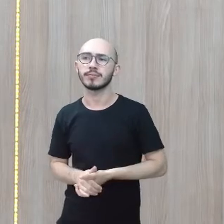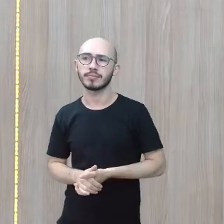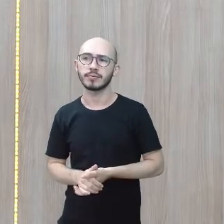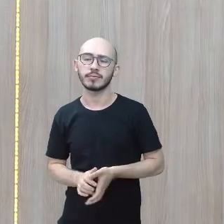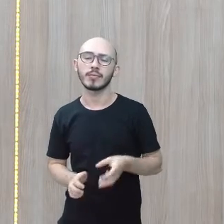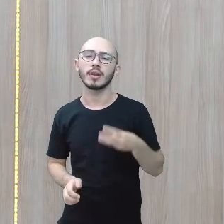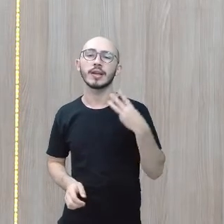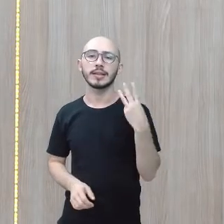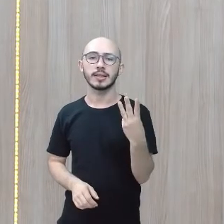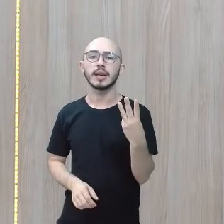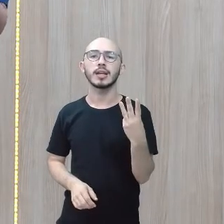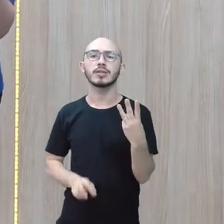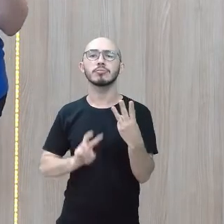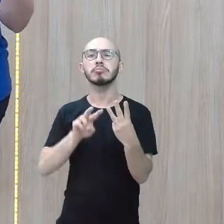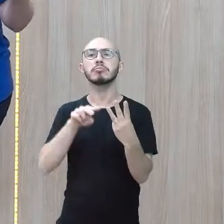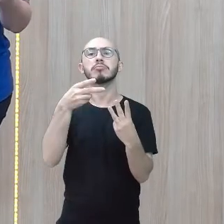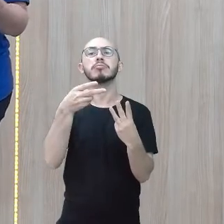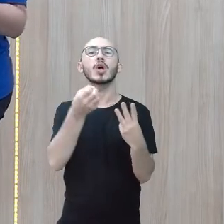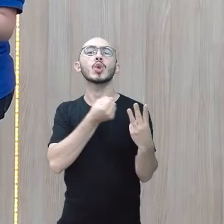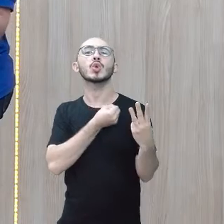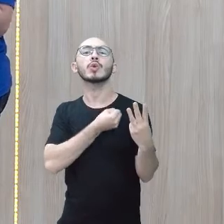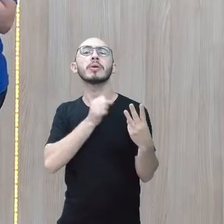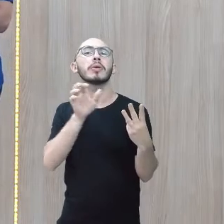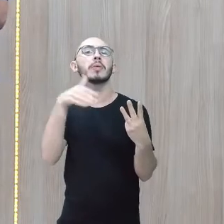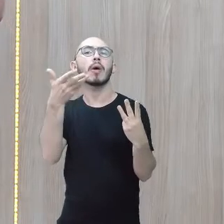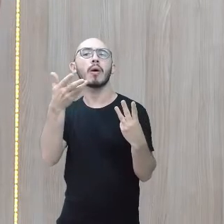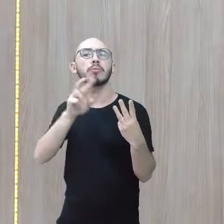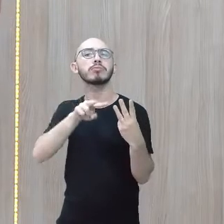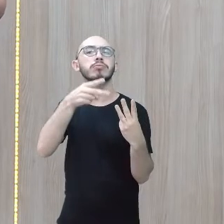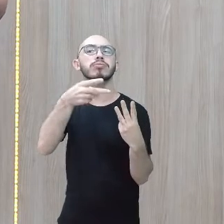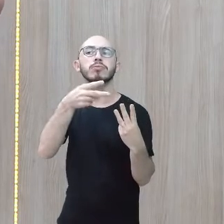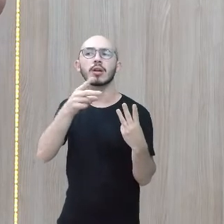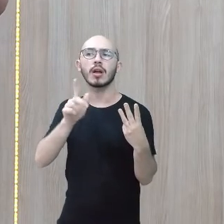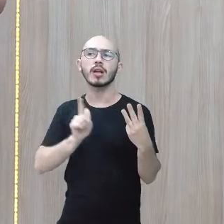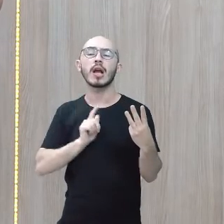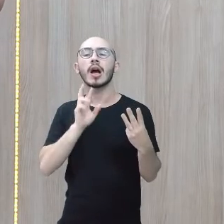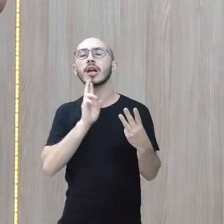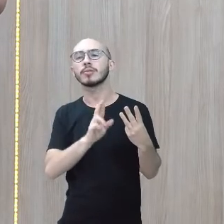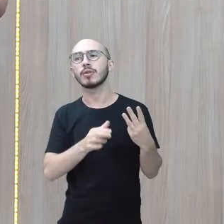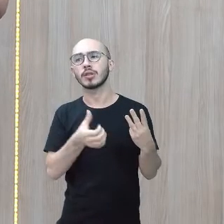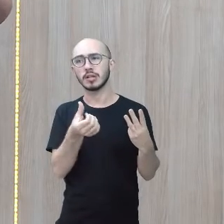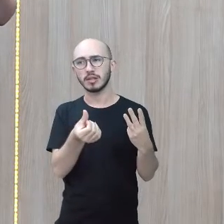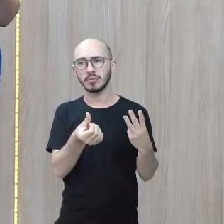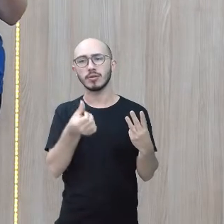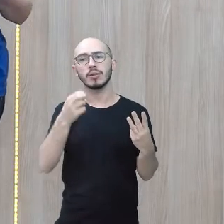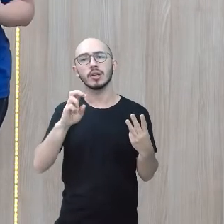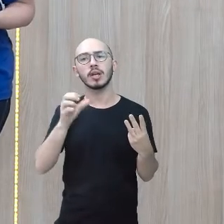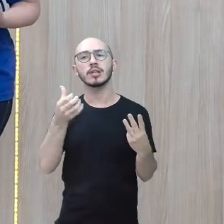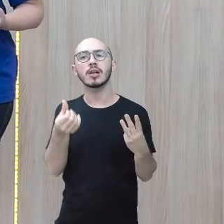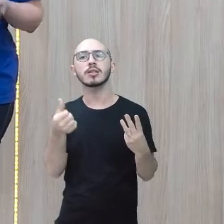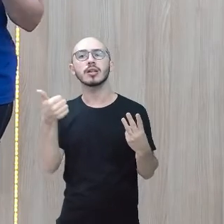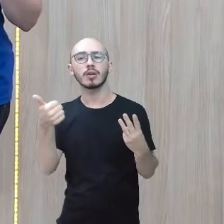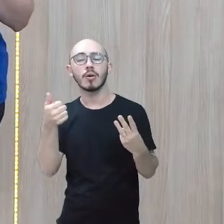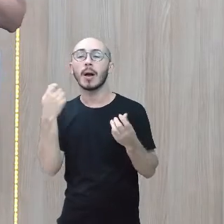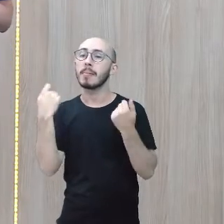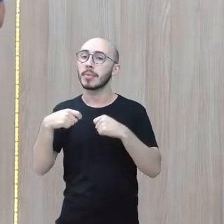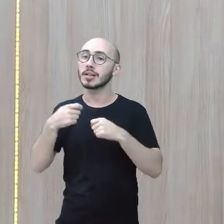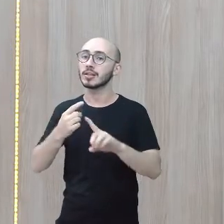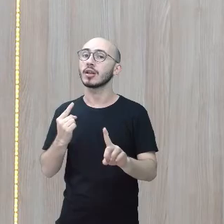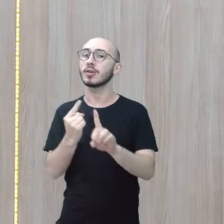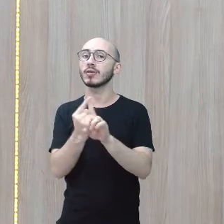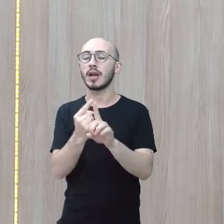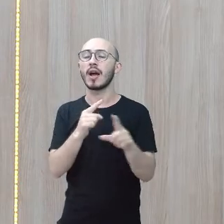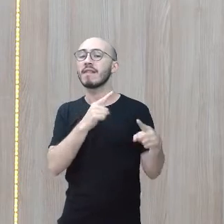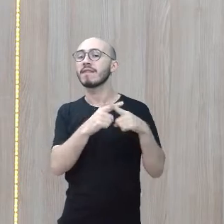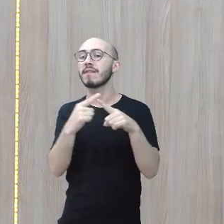3 elevado a que número daria 6.561? Então, a gente ia ter que achar a quantidade de